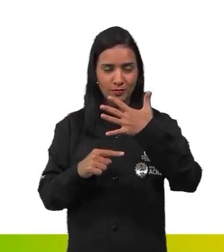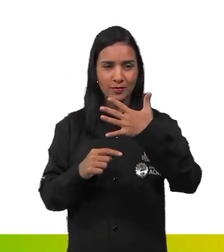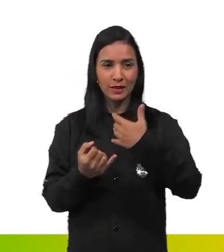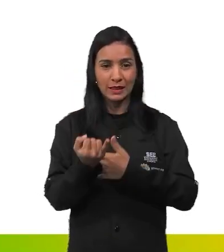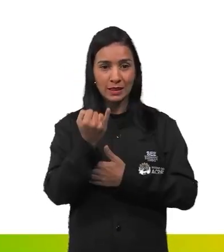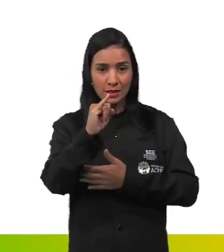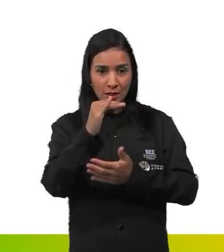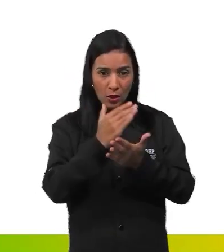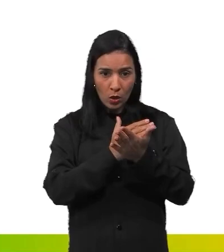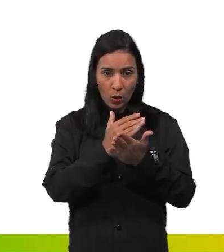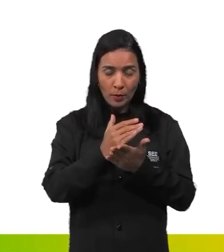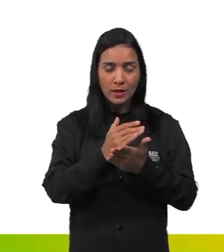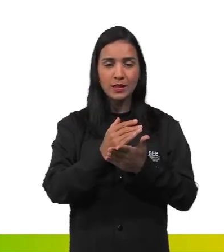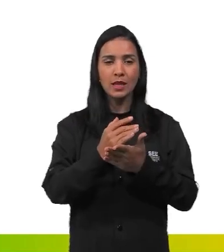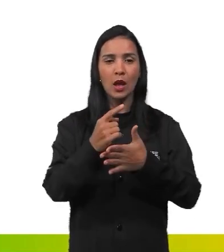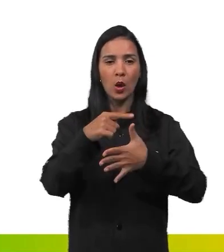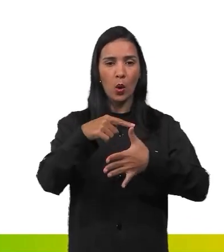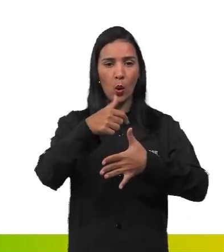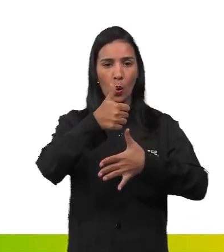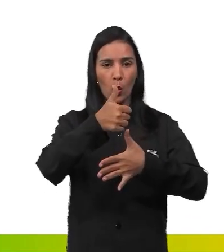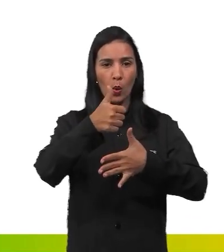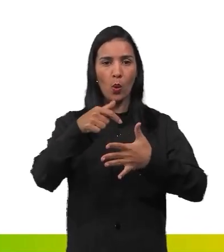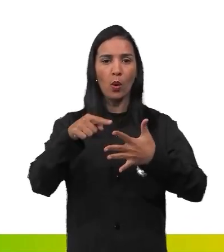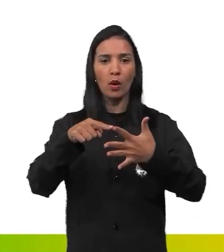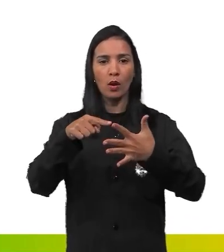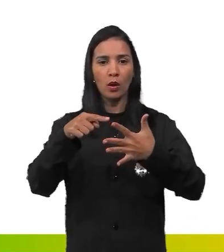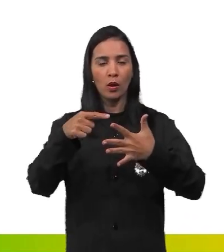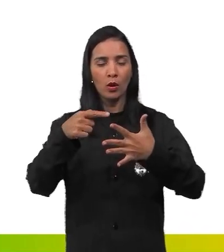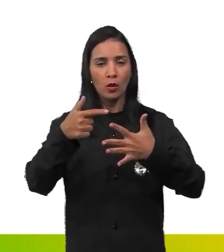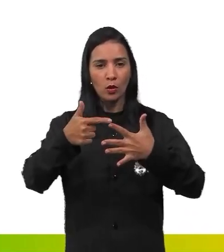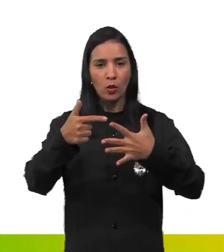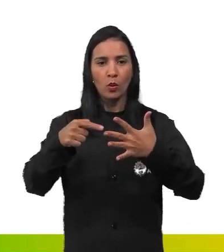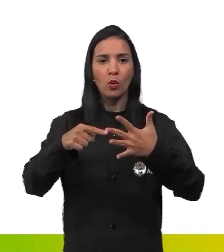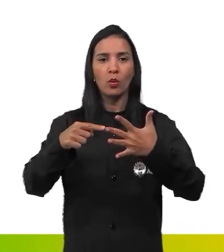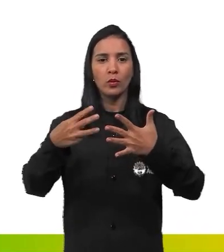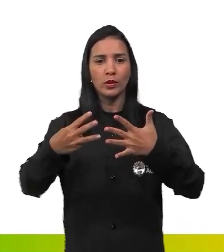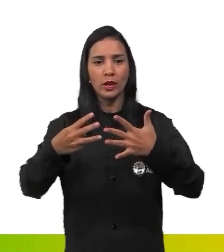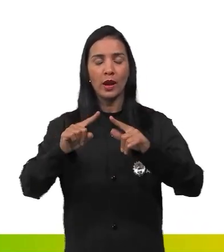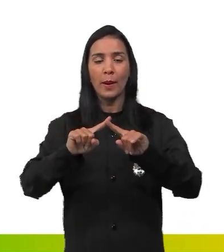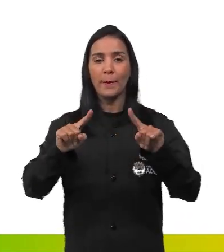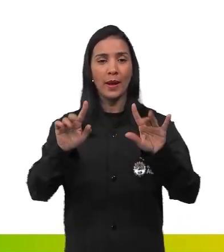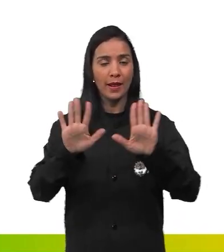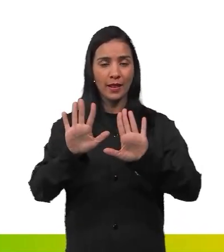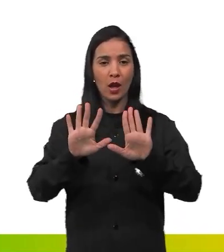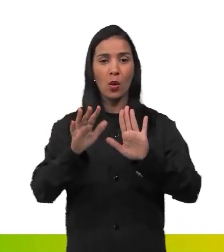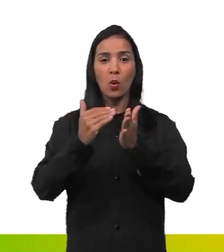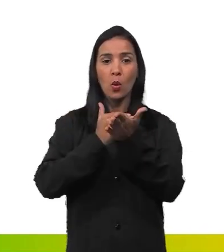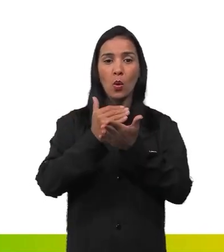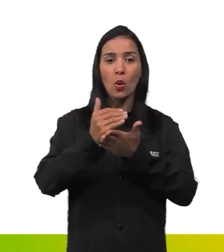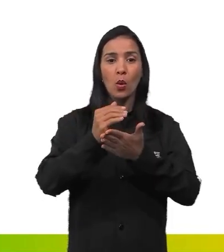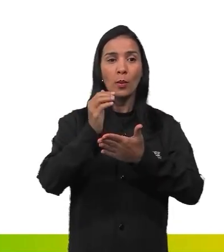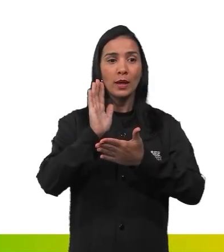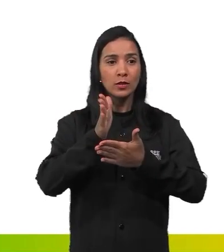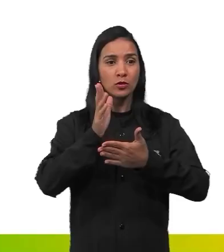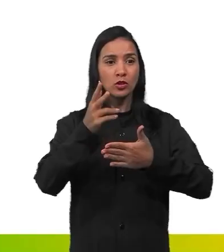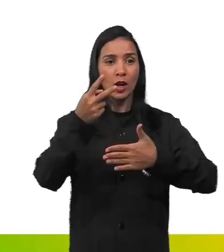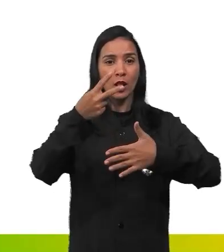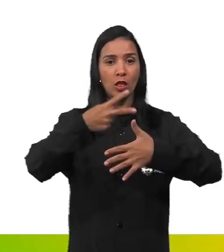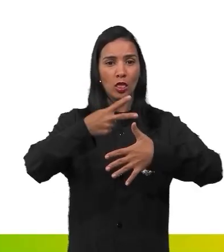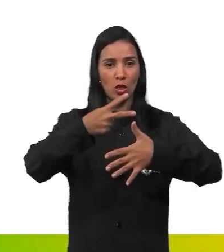teria n linhas. Mas eu não estou começando do 1, eu estou começando do 2, então tem n menos